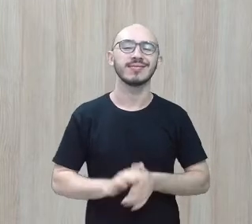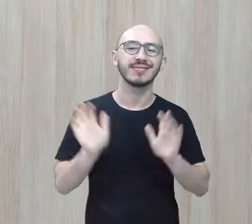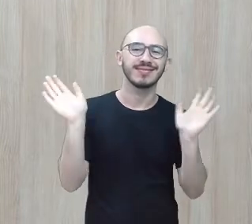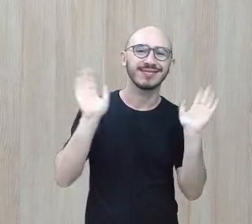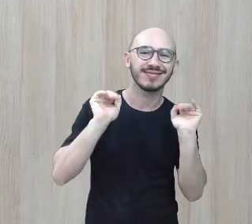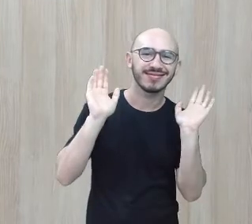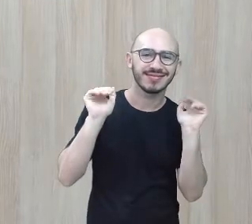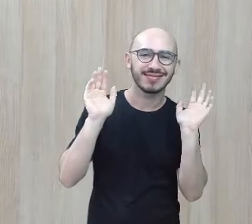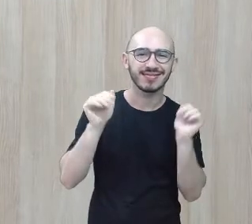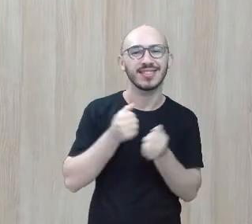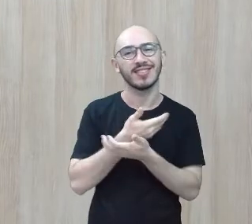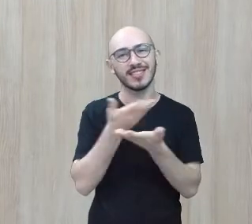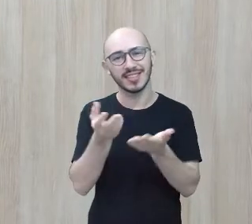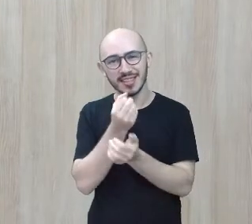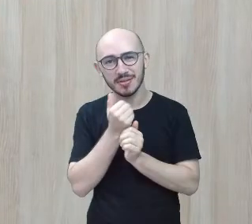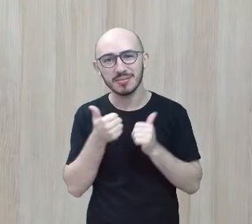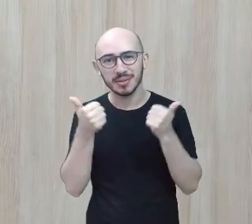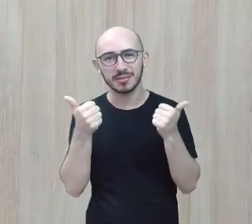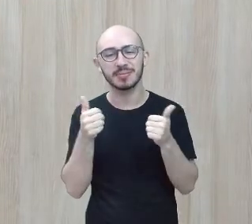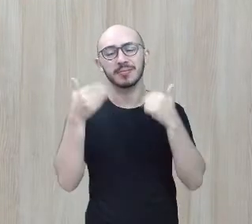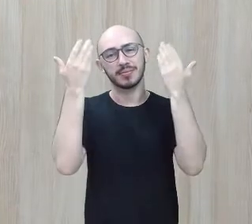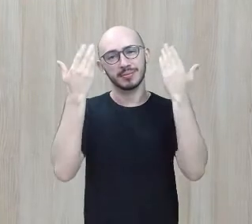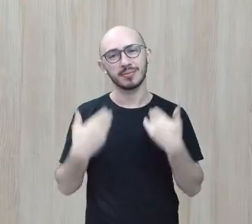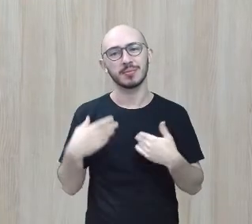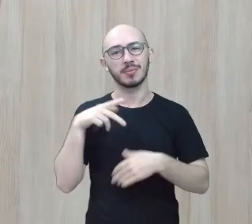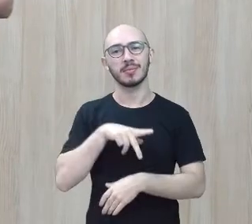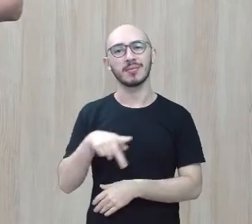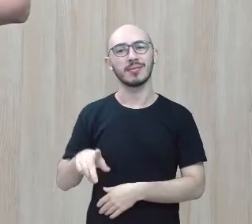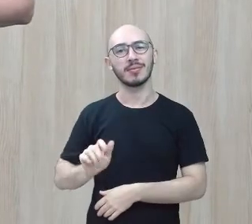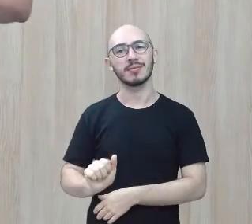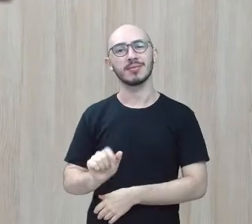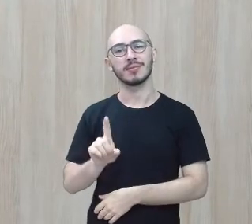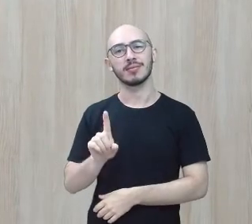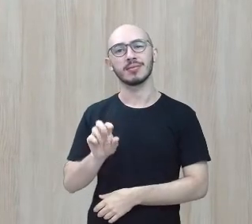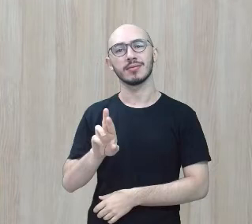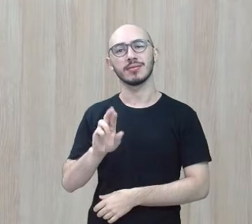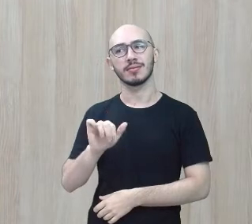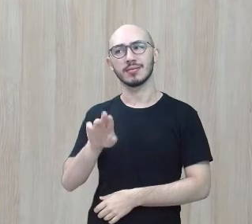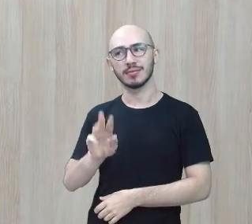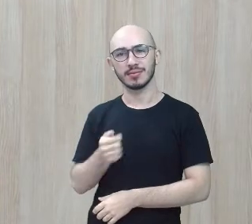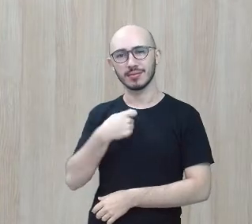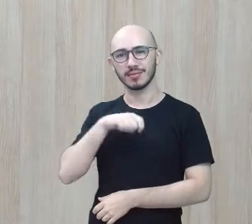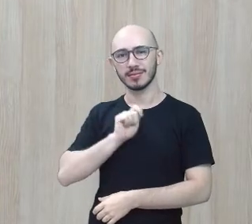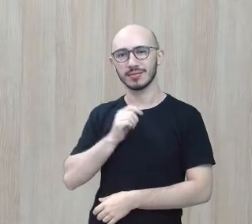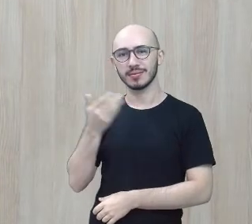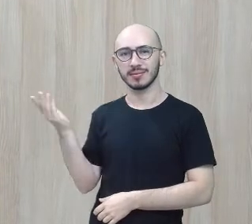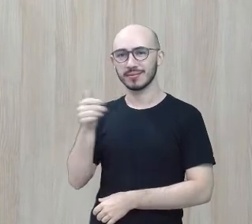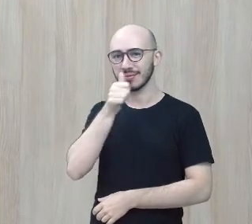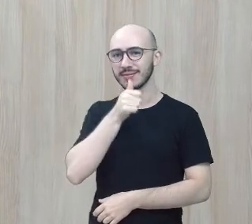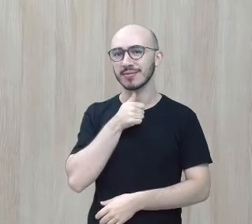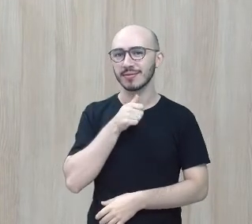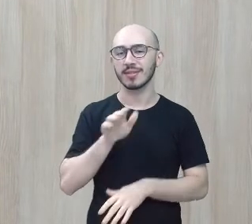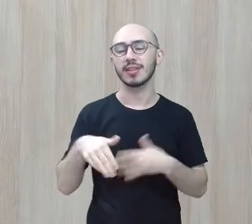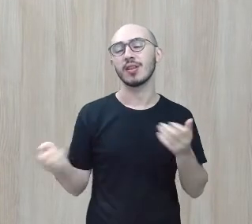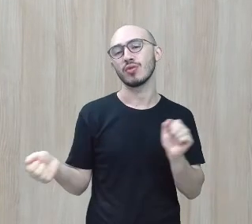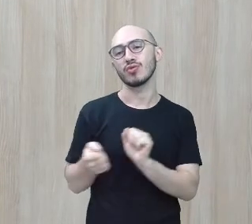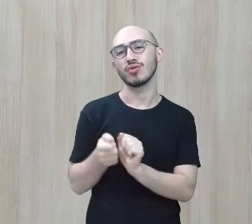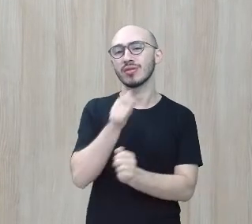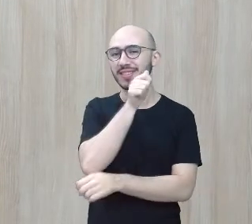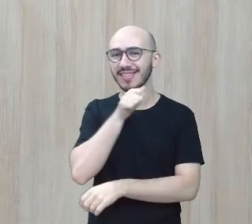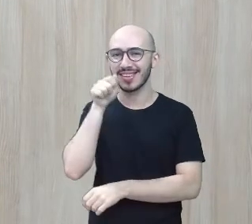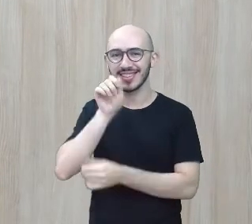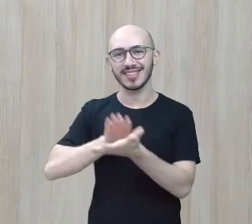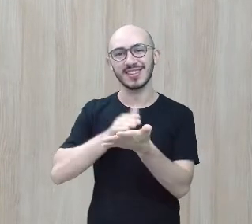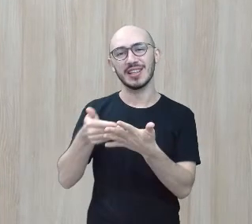Olá, pessoal, tudo bem com vocês? Eu sou a professora Adriana e este é o meu sinal. Eu estou aqui com o Anderson,